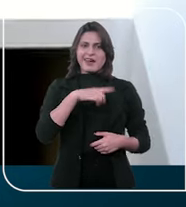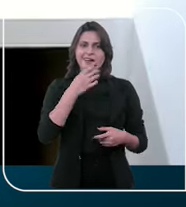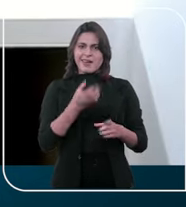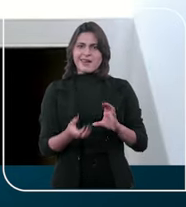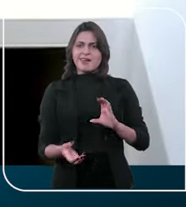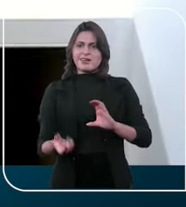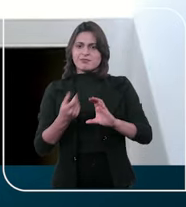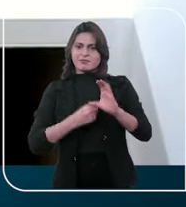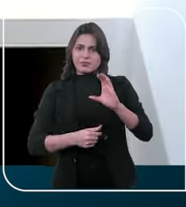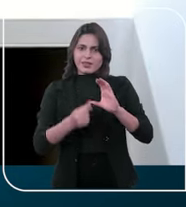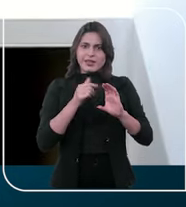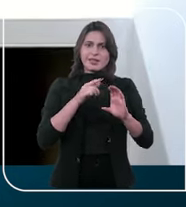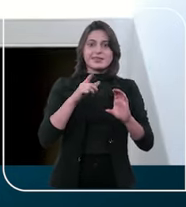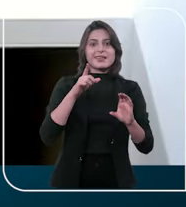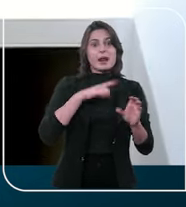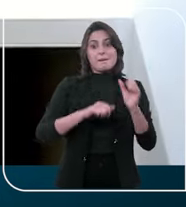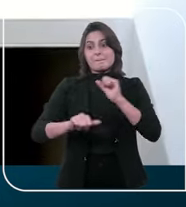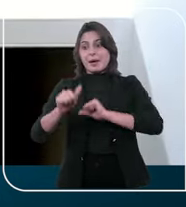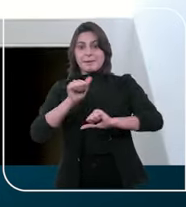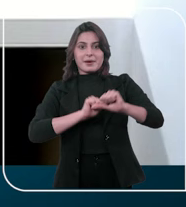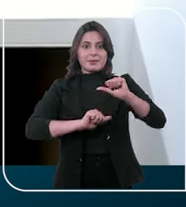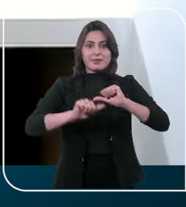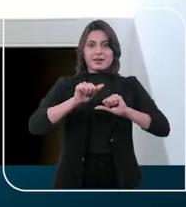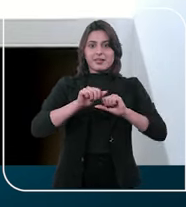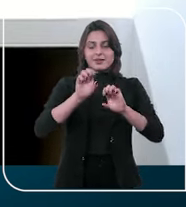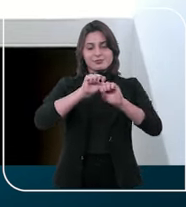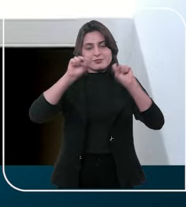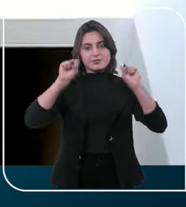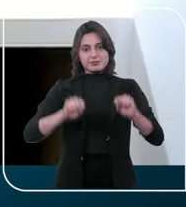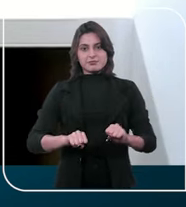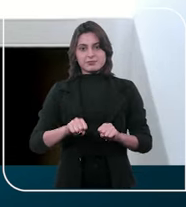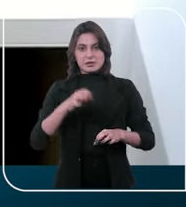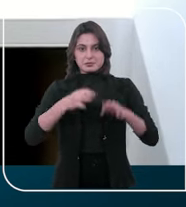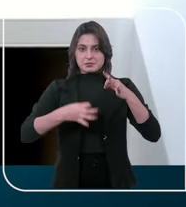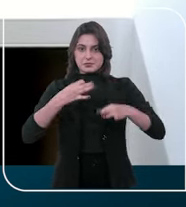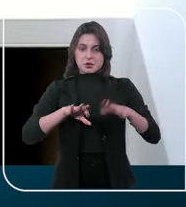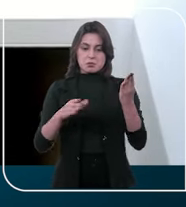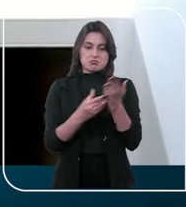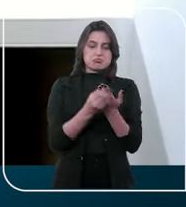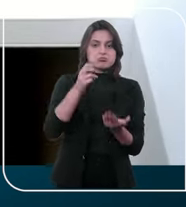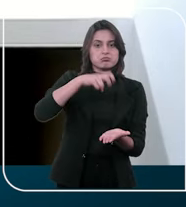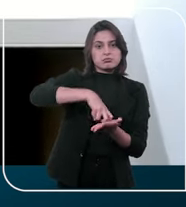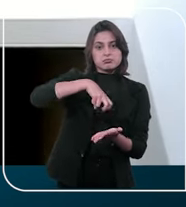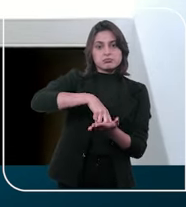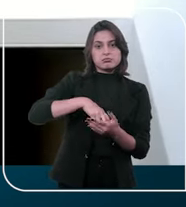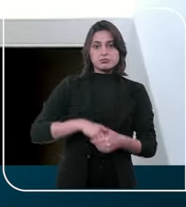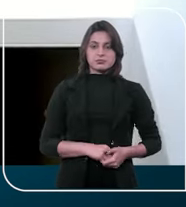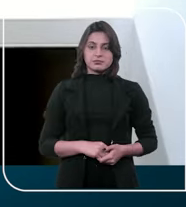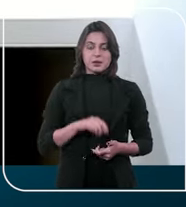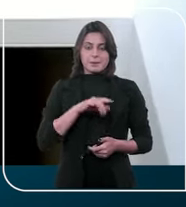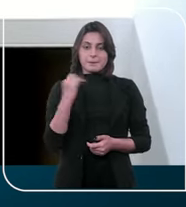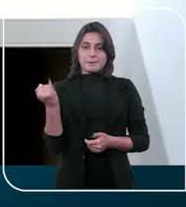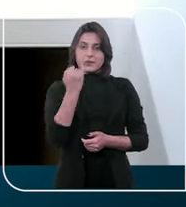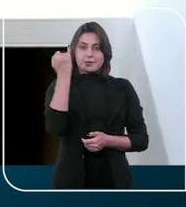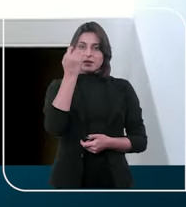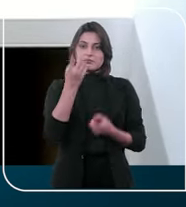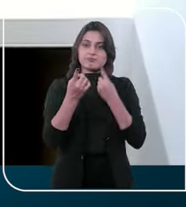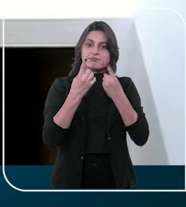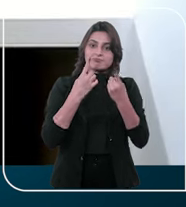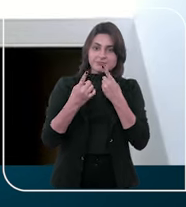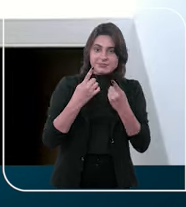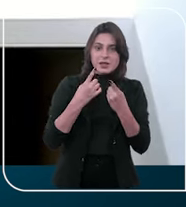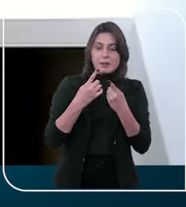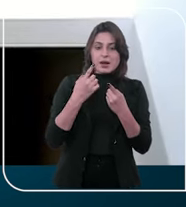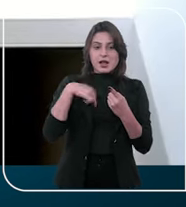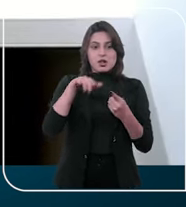nosso sistema jurídico processual penal, e é importante que esse debate seja feito para que possamos evoluir em busca de um